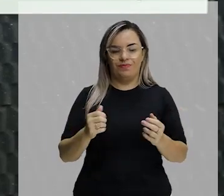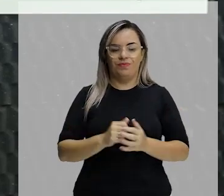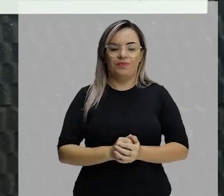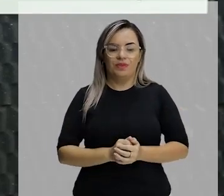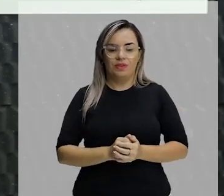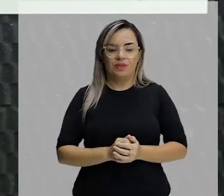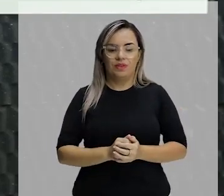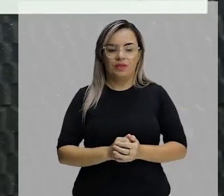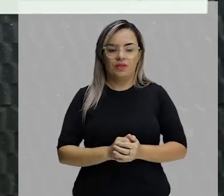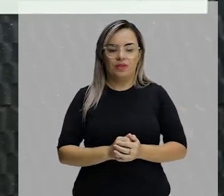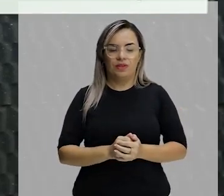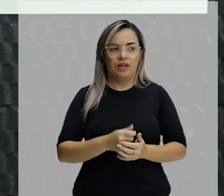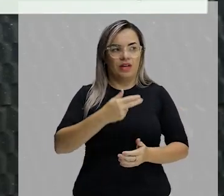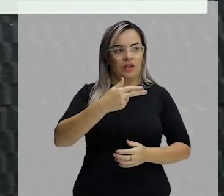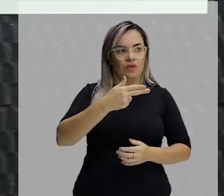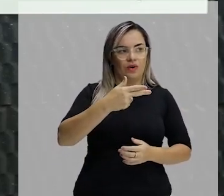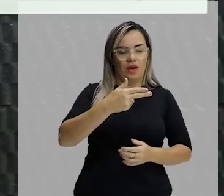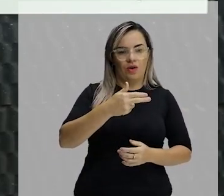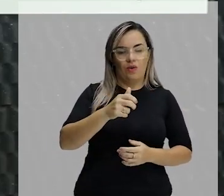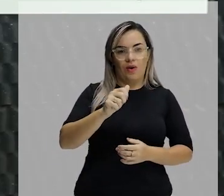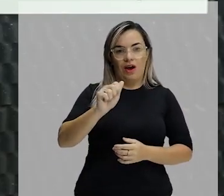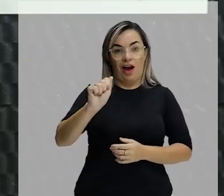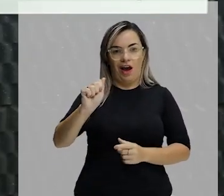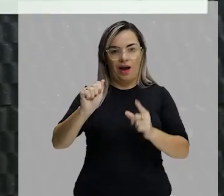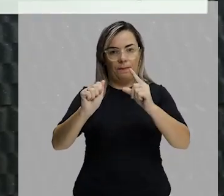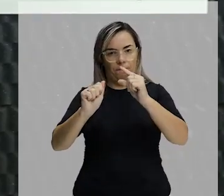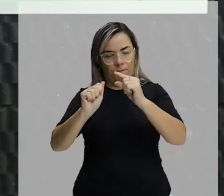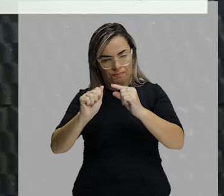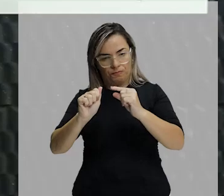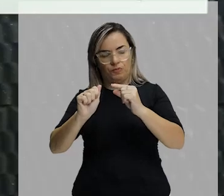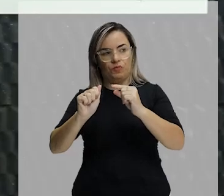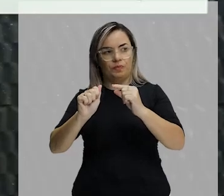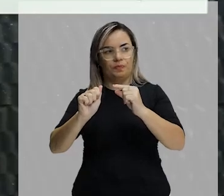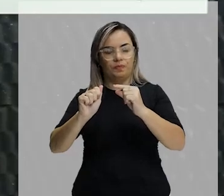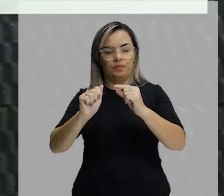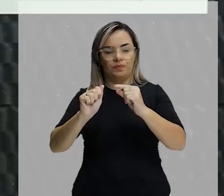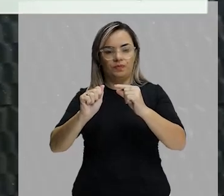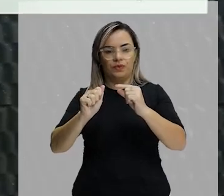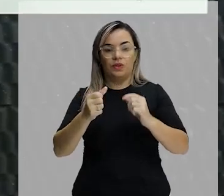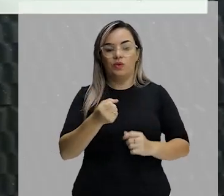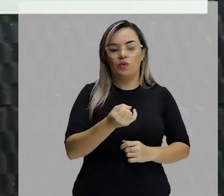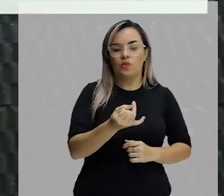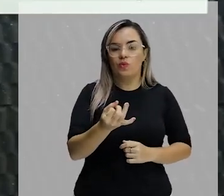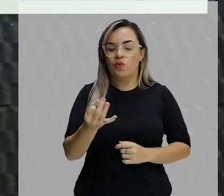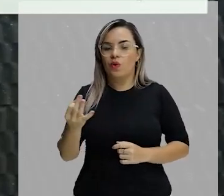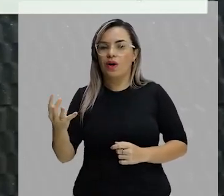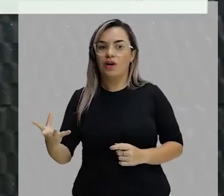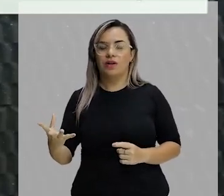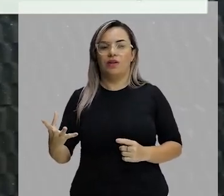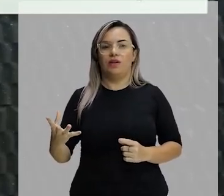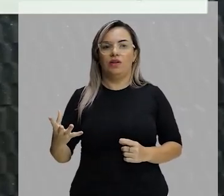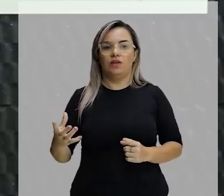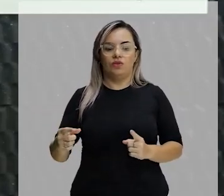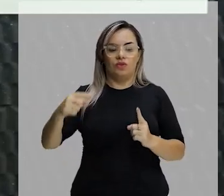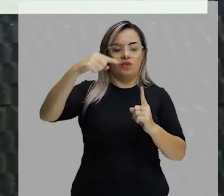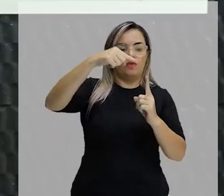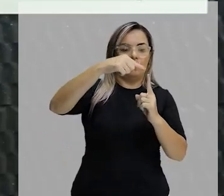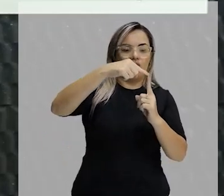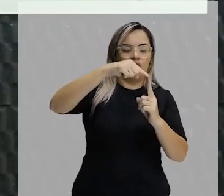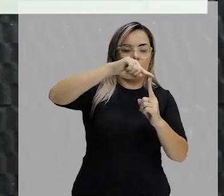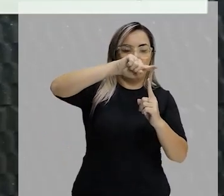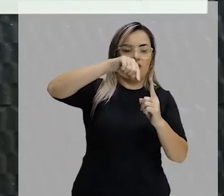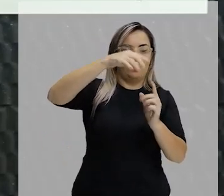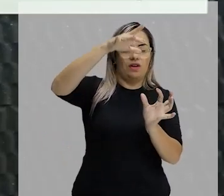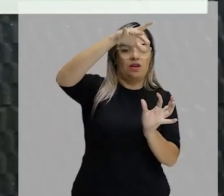A, certo? O prisma ele é formado por quantos vértices? É formado por 8 vértices. Esse aqui é